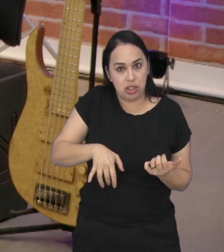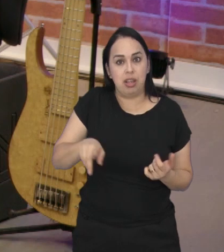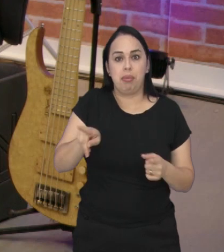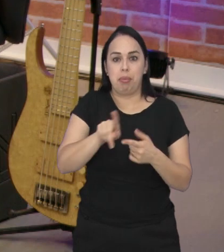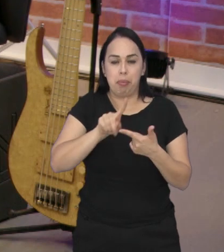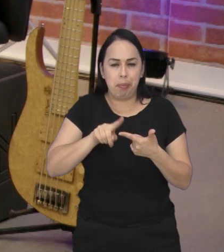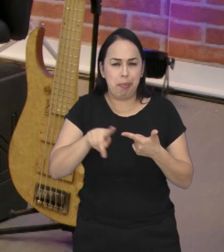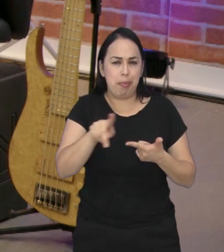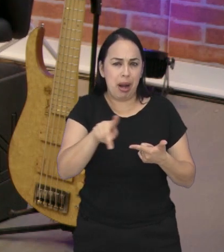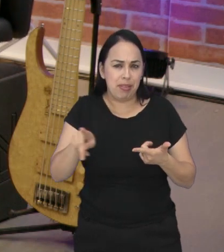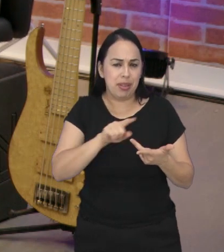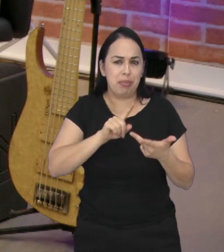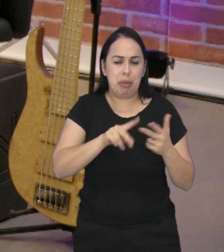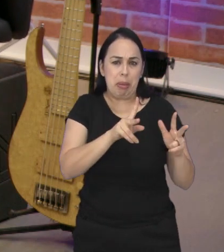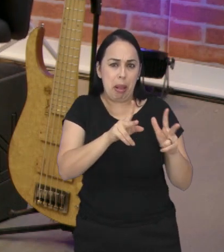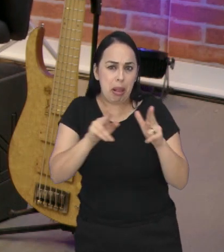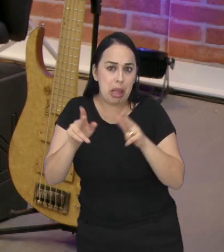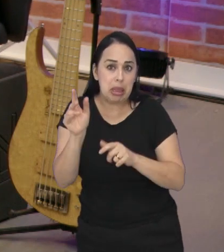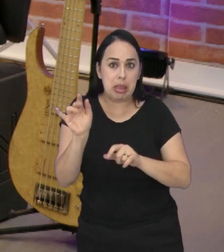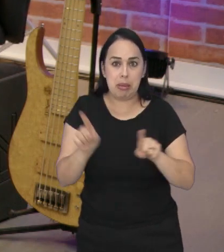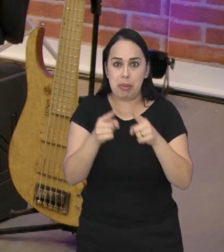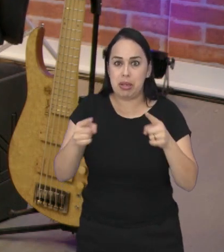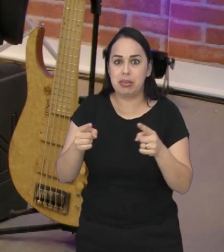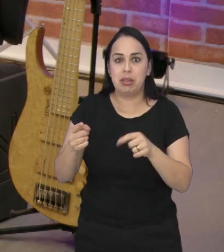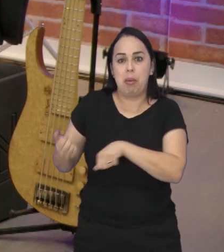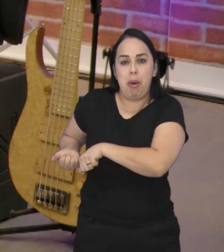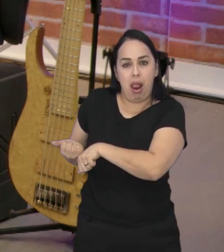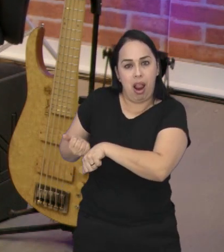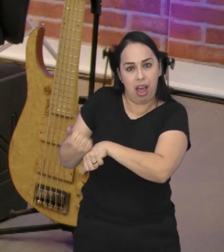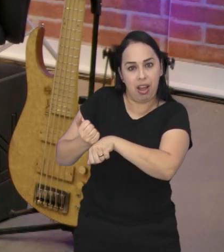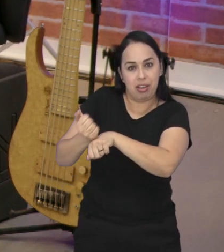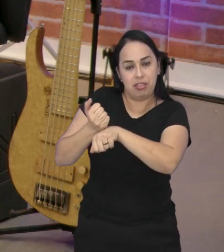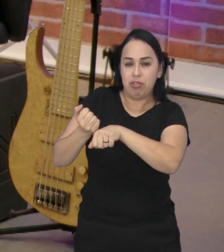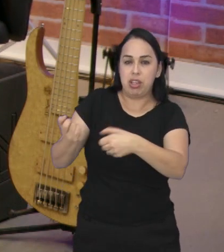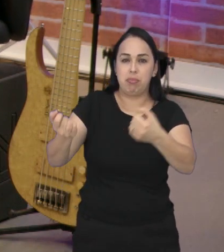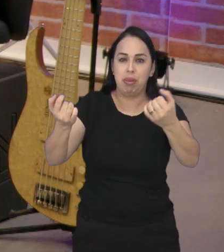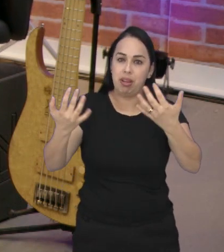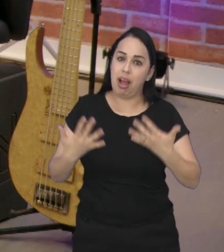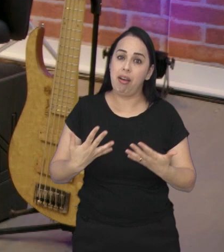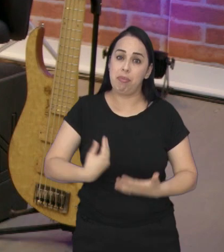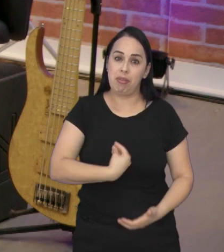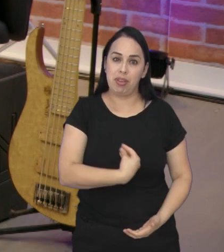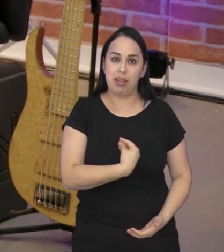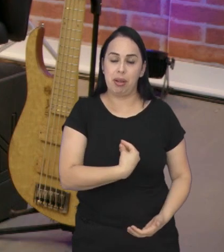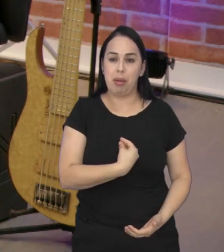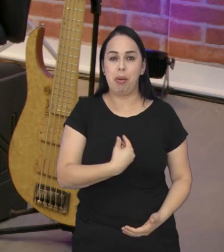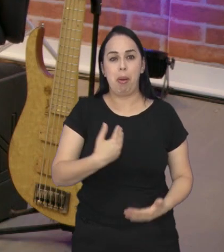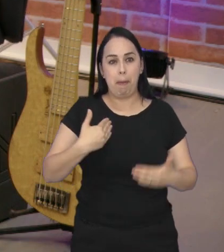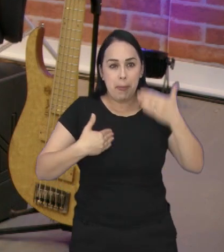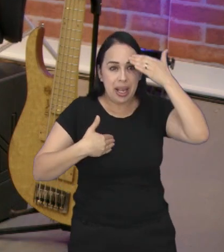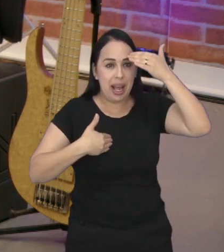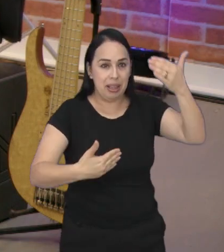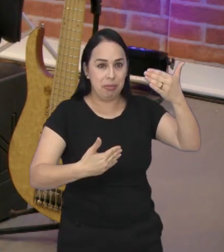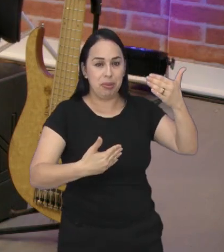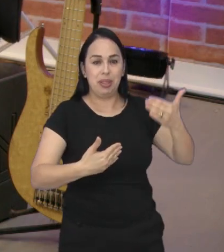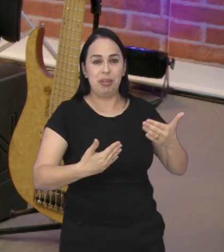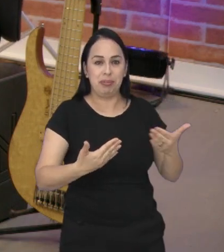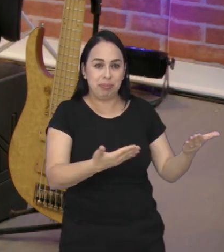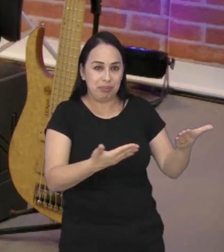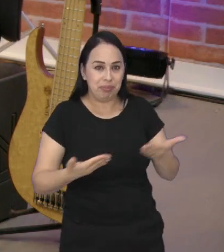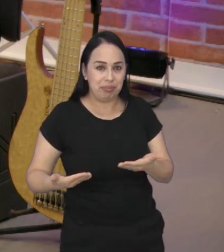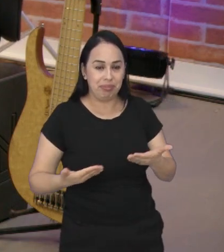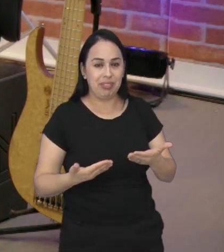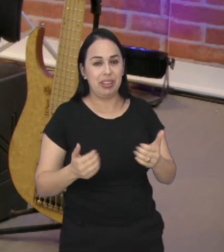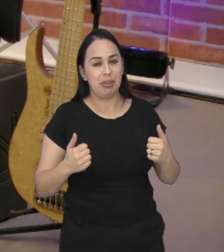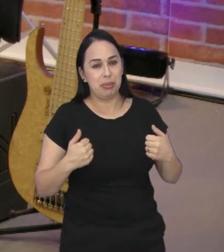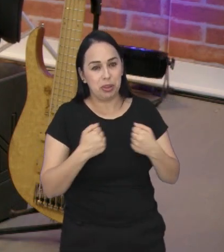da região, um produtor musical. Enfim, o cara tem uma carreira espetacular e vai passar um pouco da vida dele aqui pra gente. Rosa, obrigado por ter vindo aqui, viu,